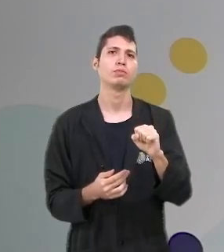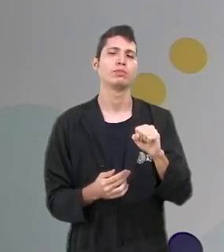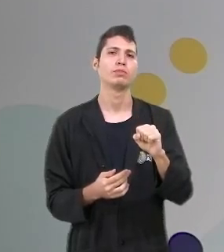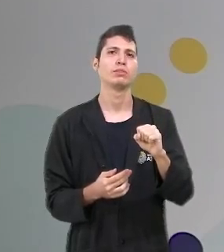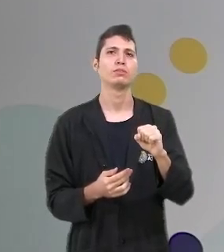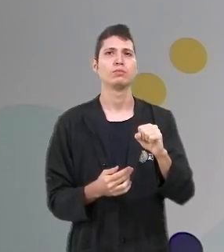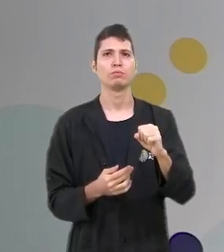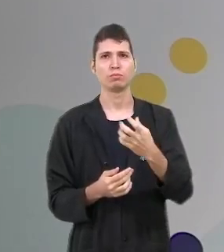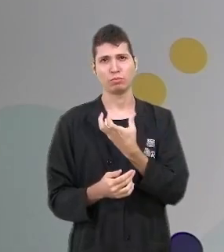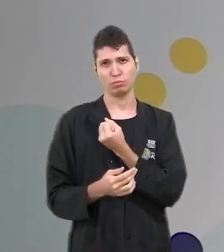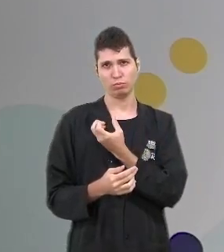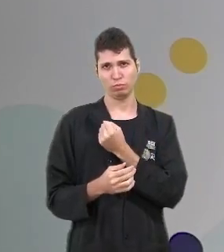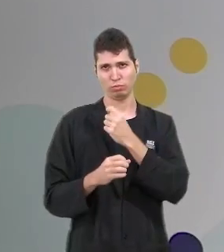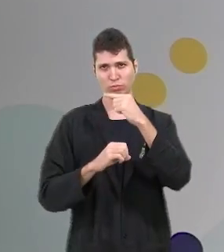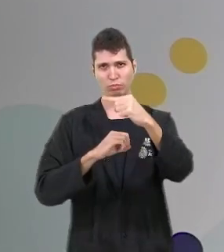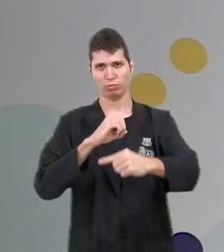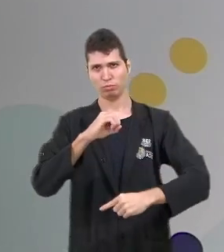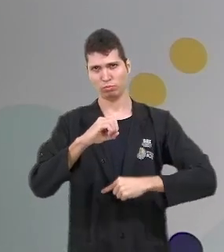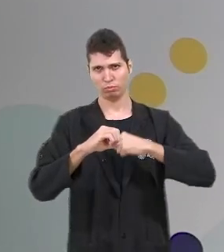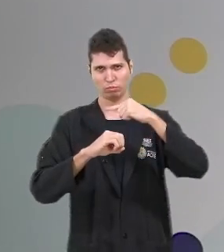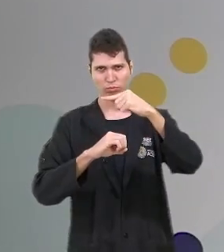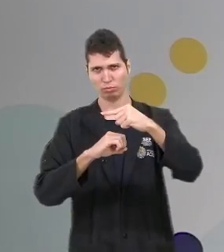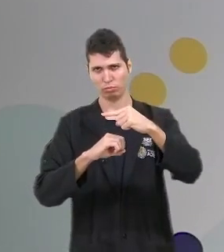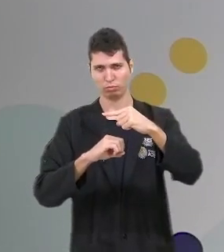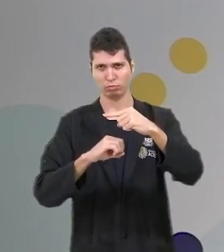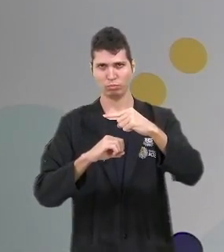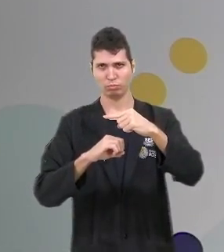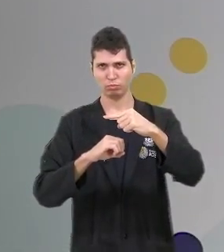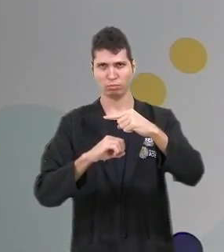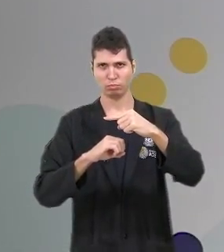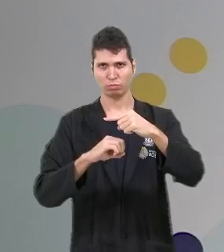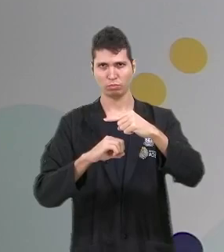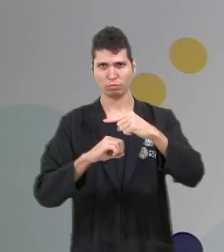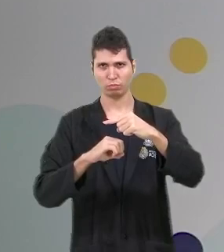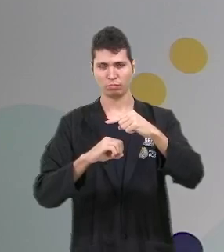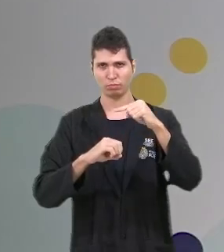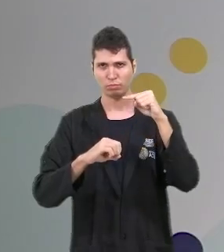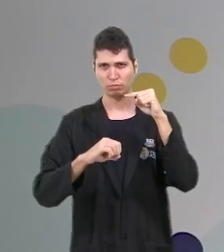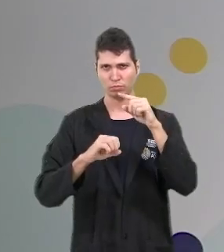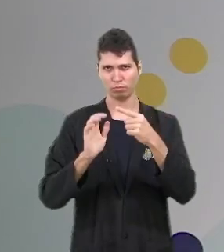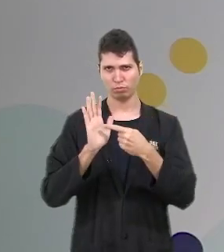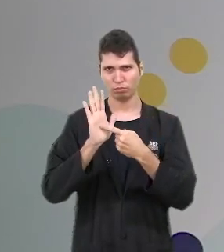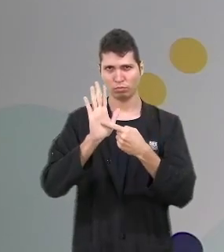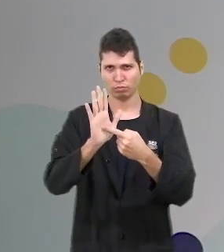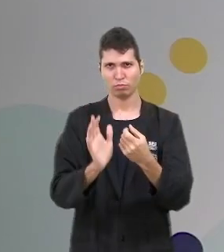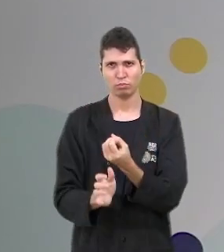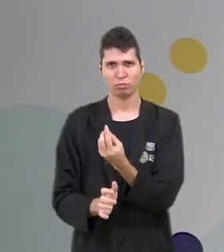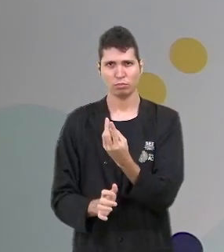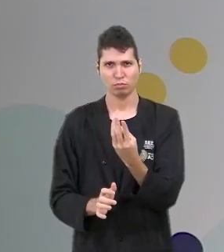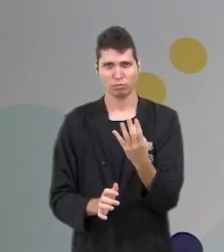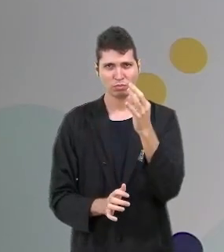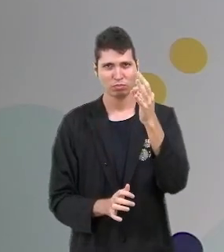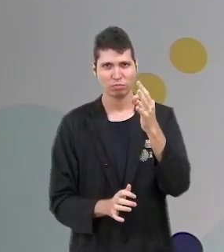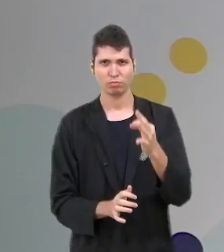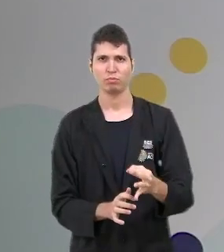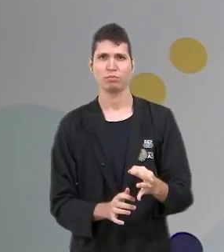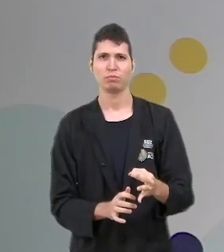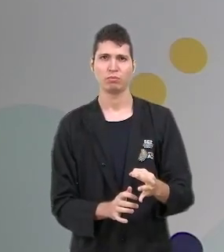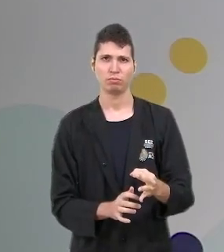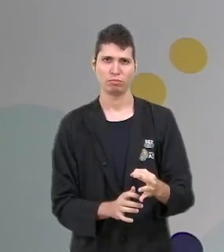número atômico, porque sabemos que o número atômico, ele vai me dizer a quantidade